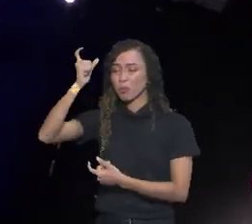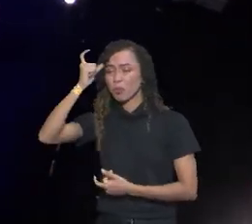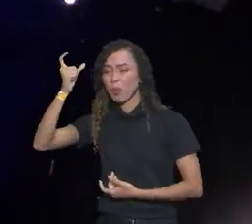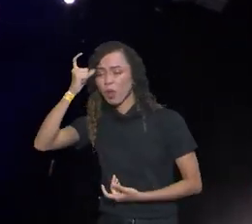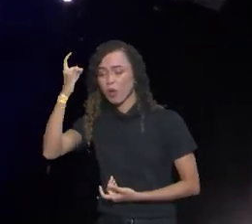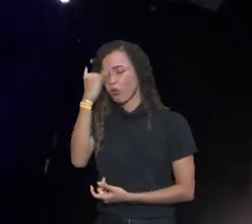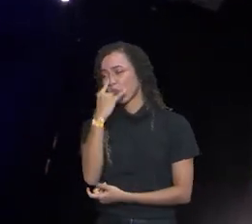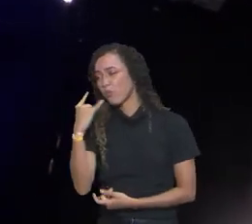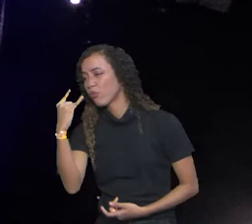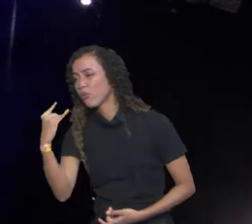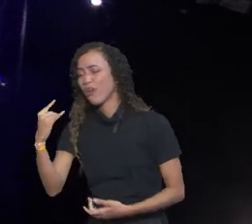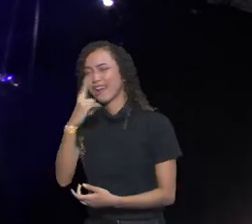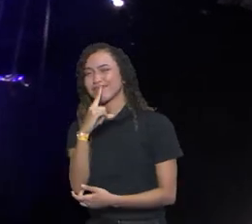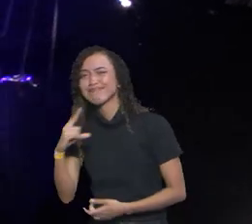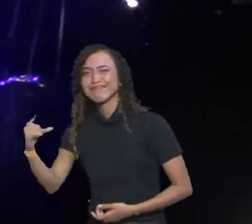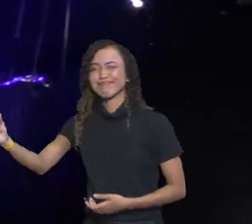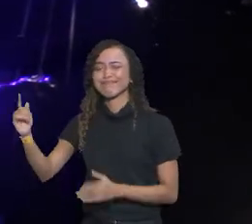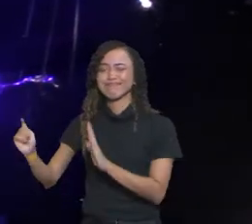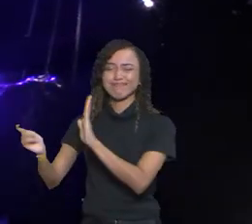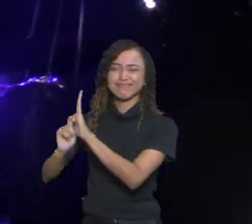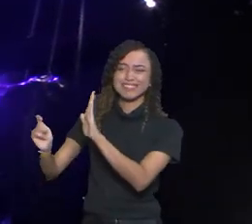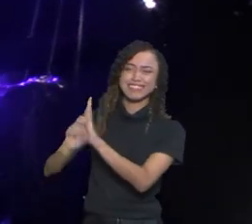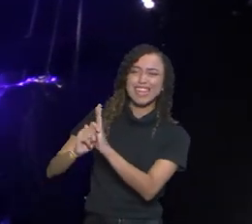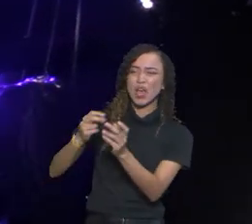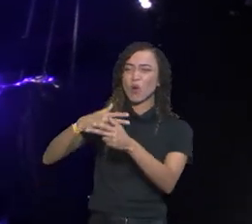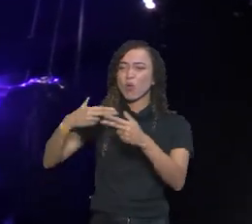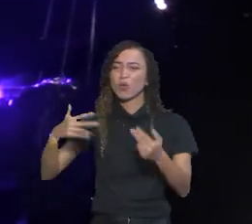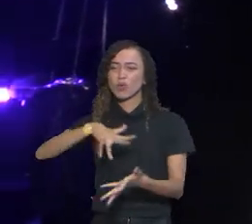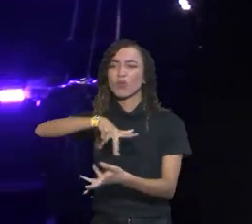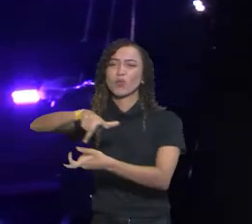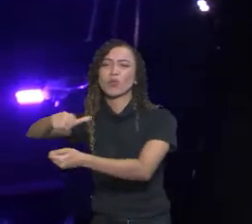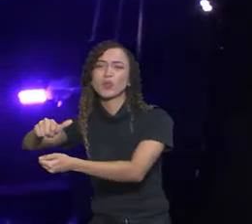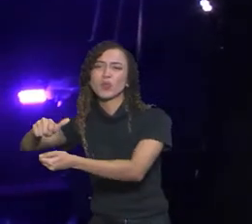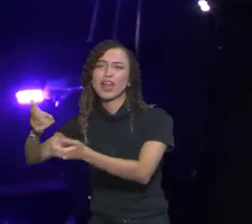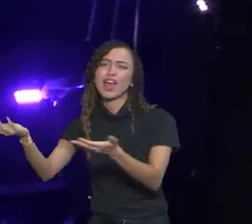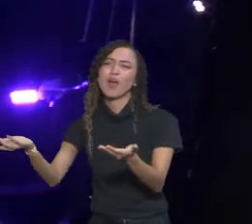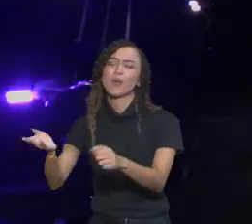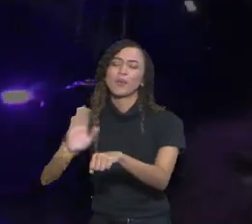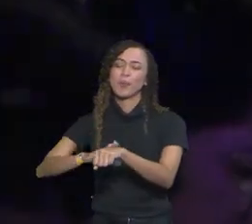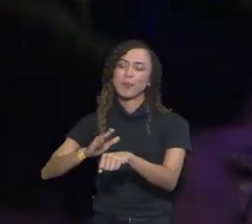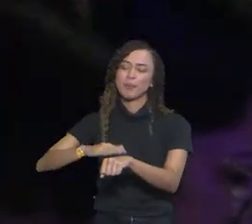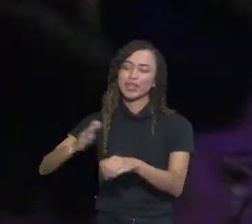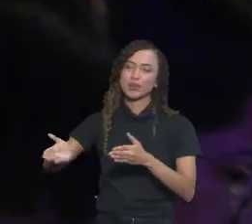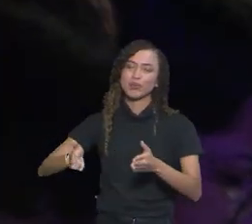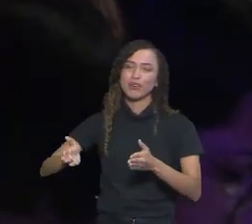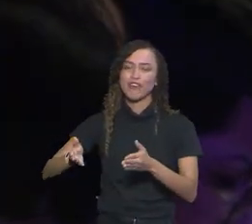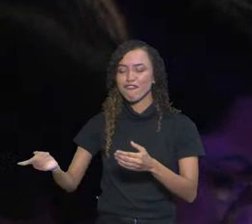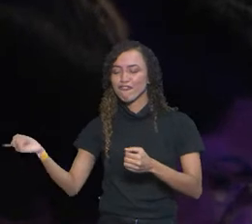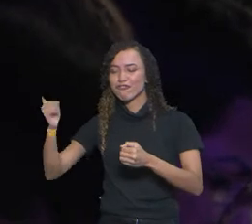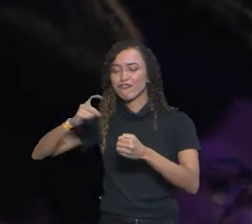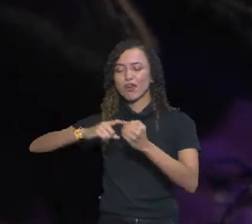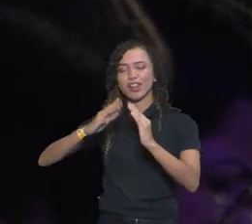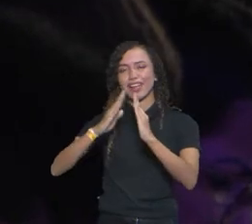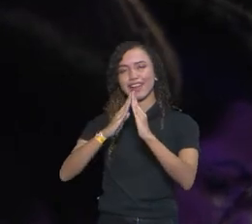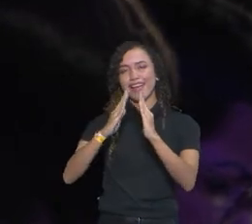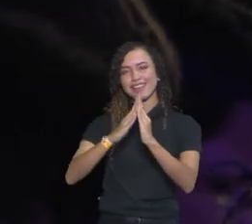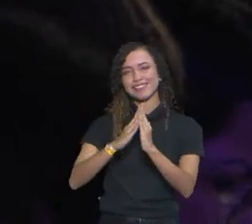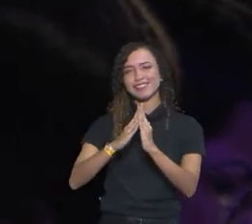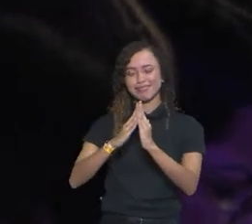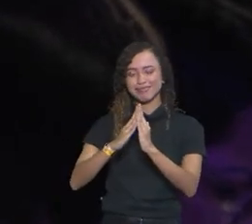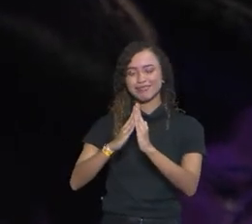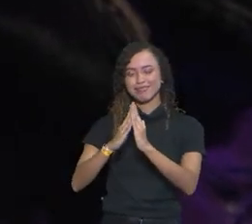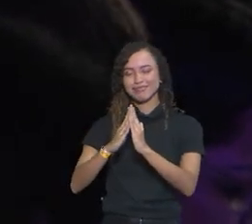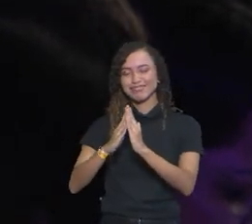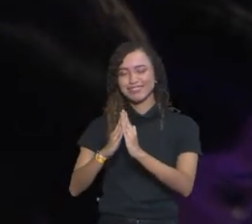senhor aquele jovem aquela jovem mas senhor é hora de voltar para casa traz de volta para casa O Filho